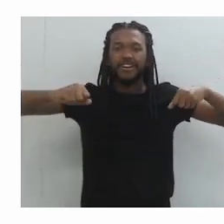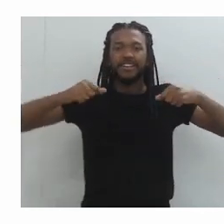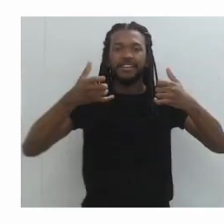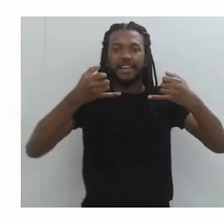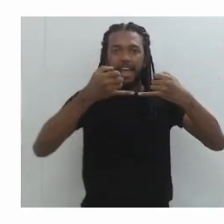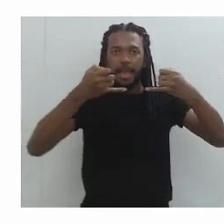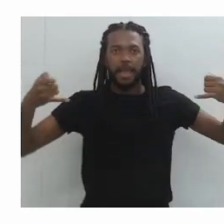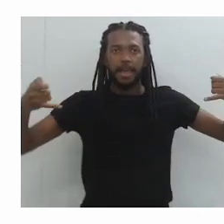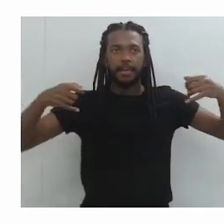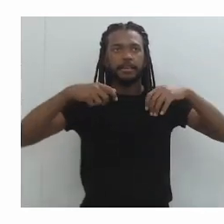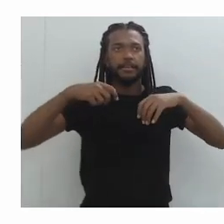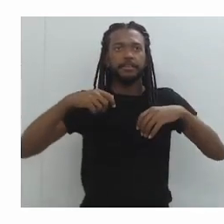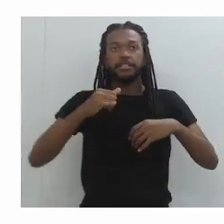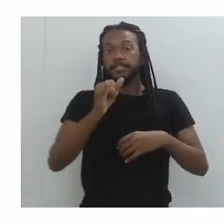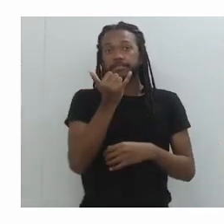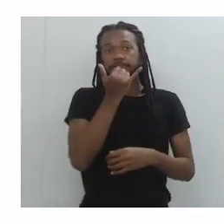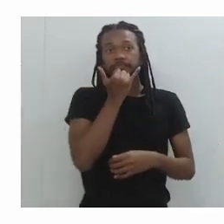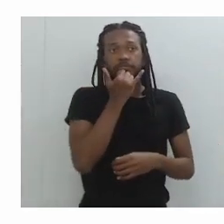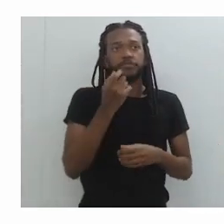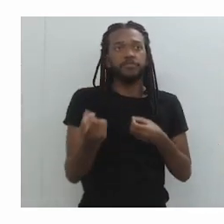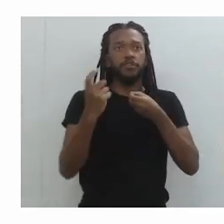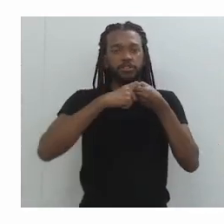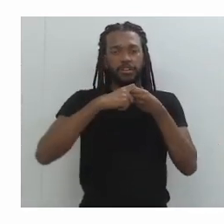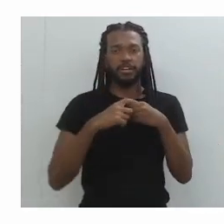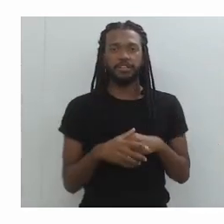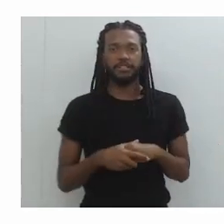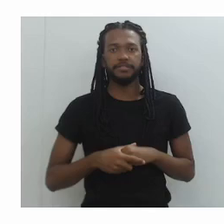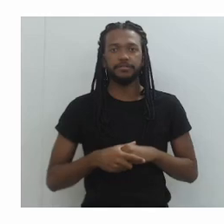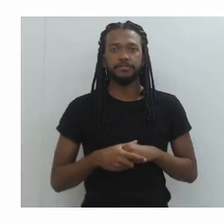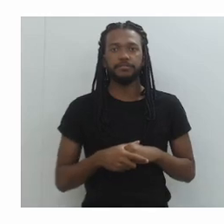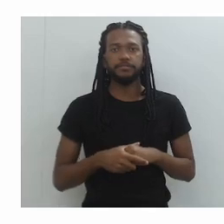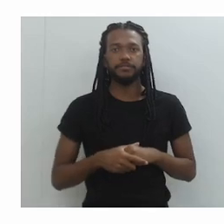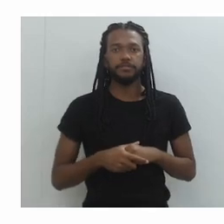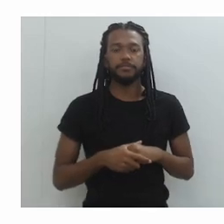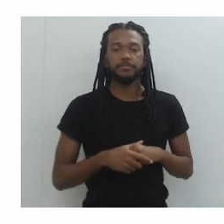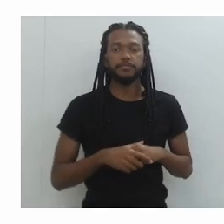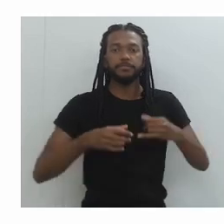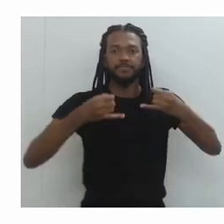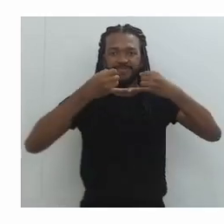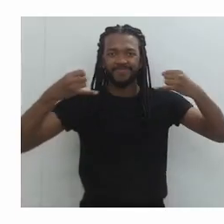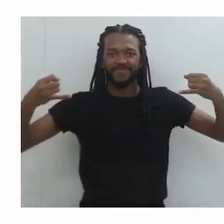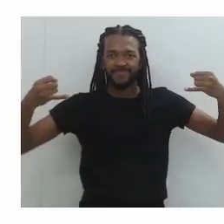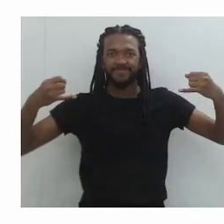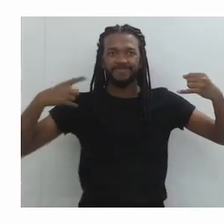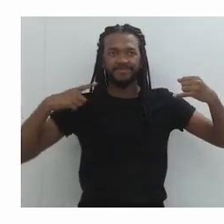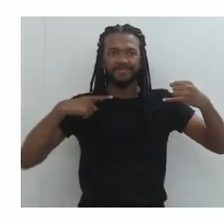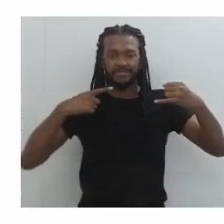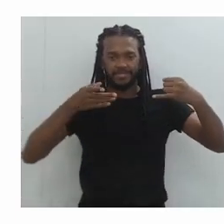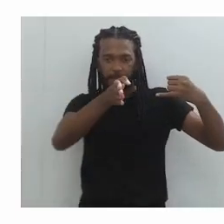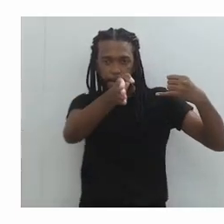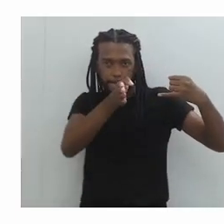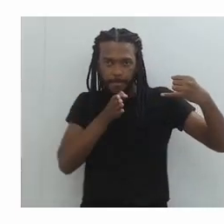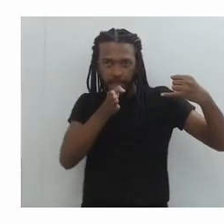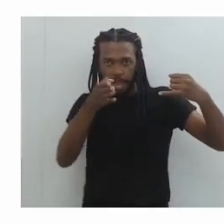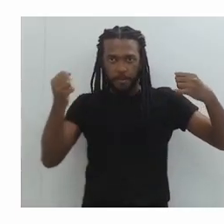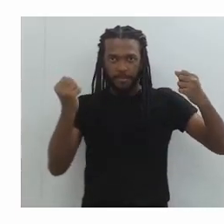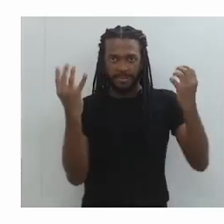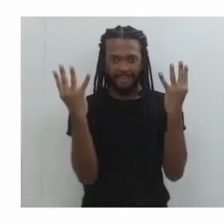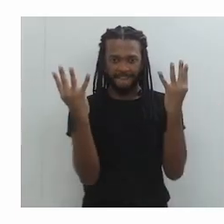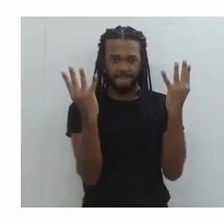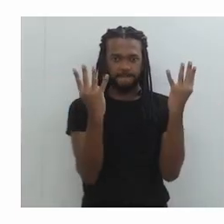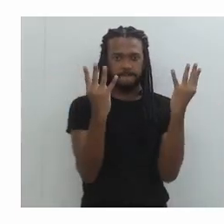uma delimitação. Ui, deixa eu voltar a foto. A gente tem uma delimitação onde a gente tem que passar